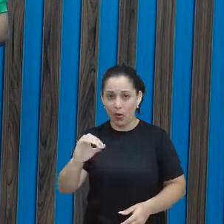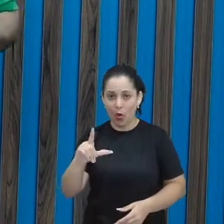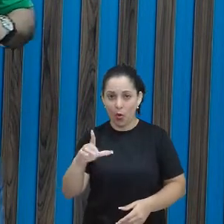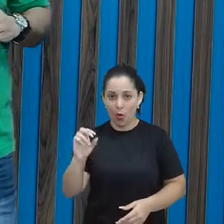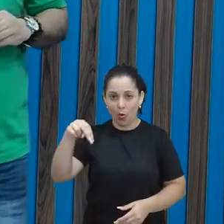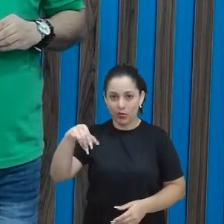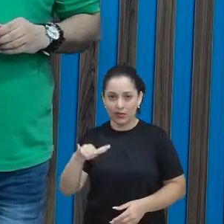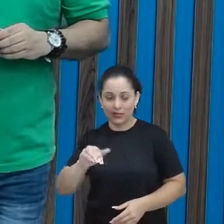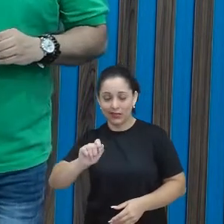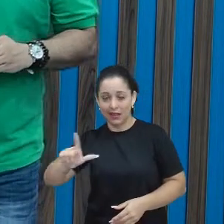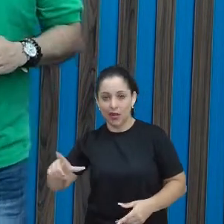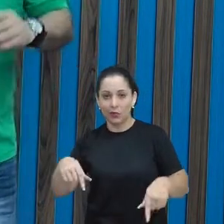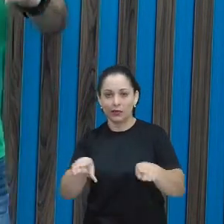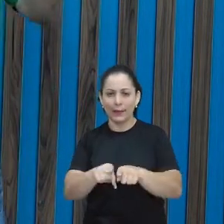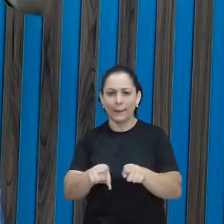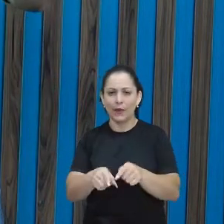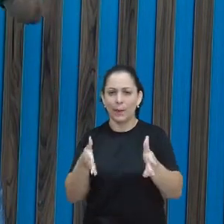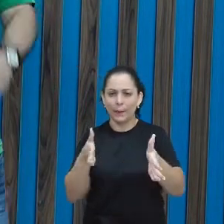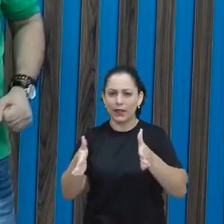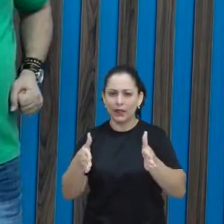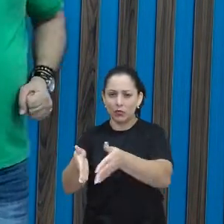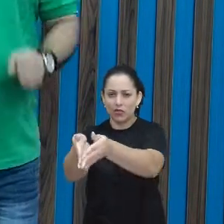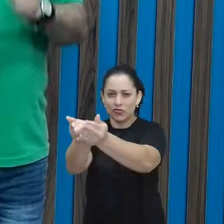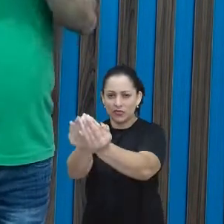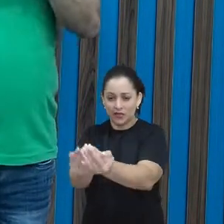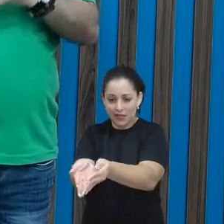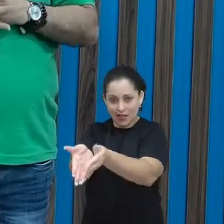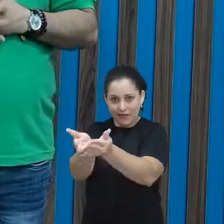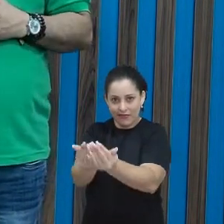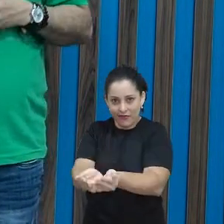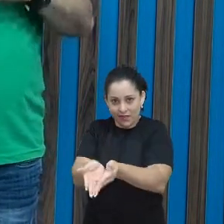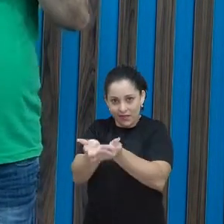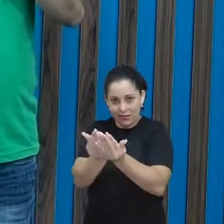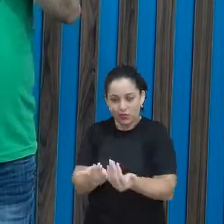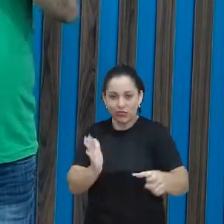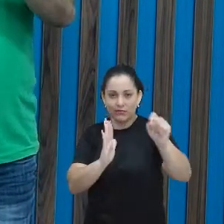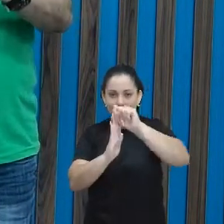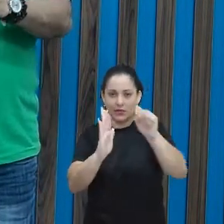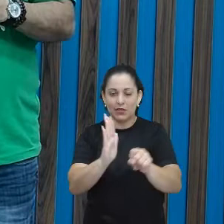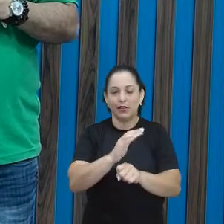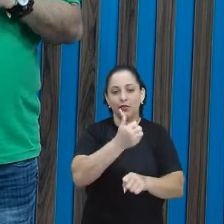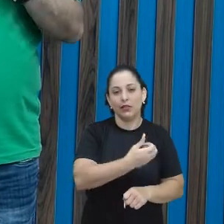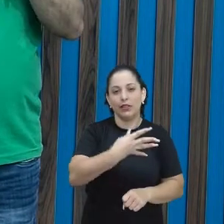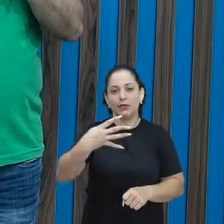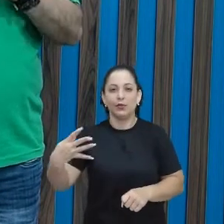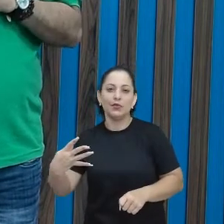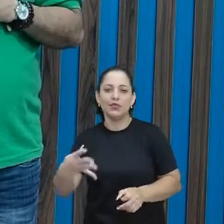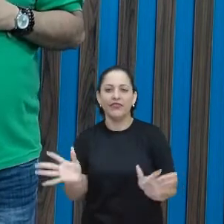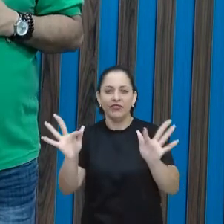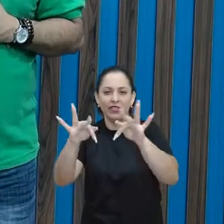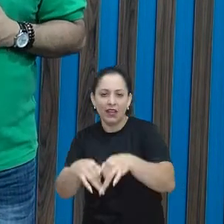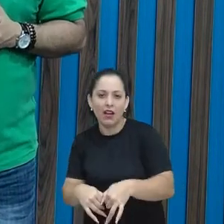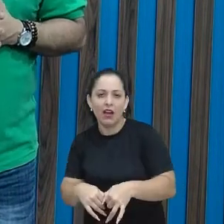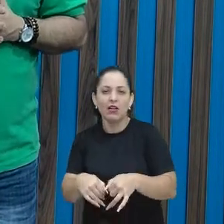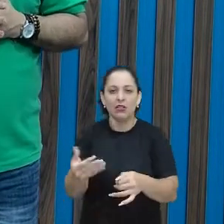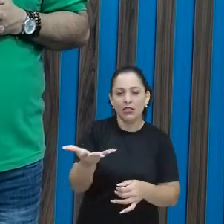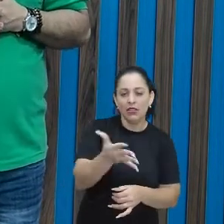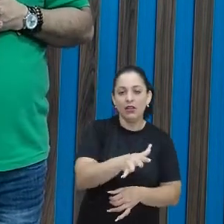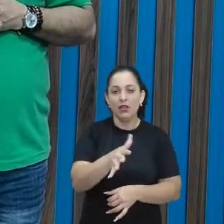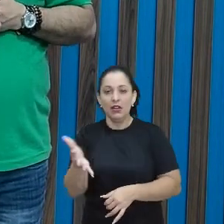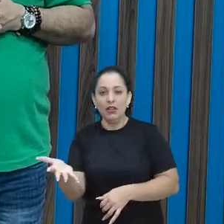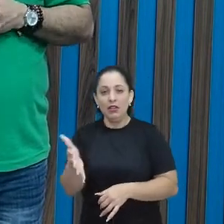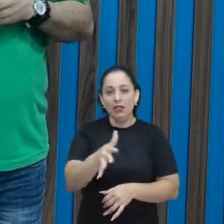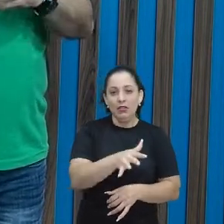navegações ultramarinas. Então vamos lembrar, a partir do século XIV, final do século